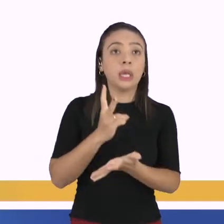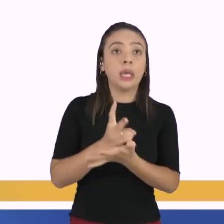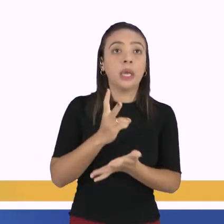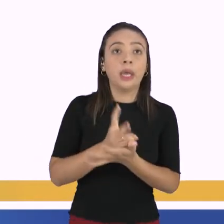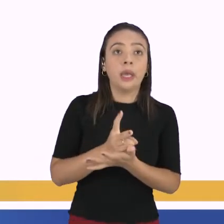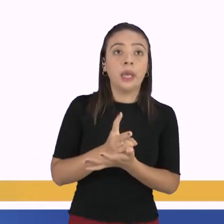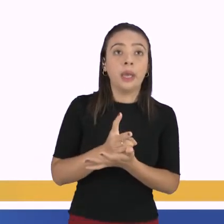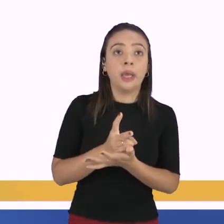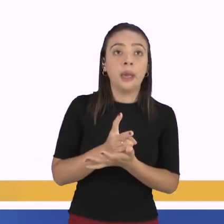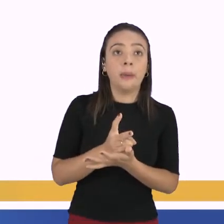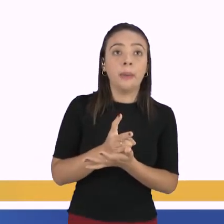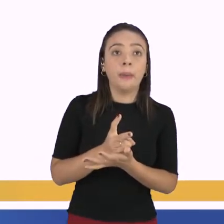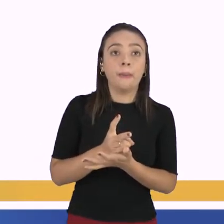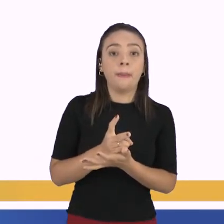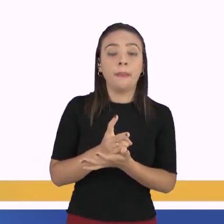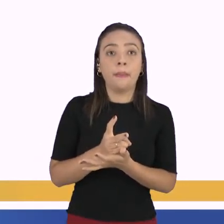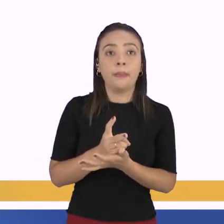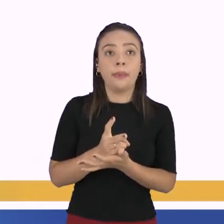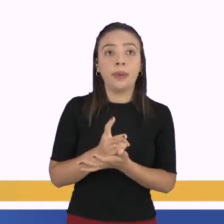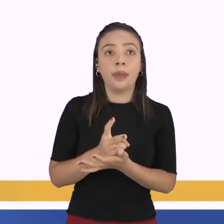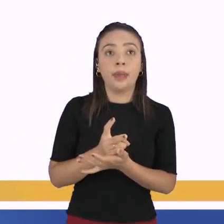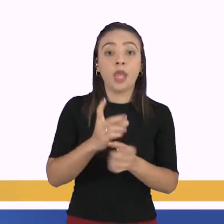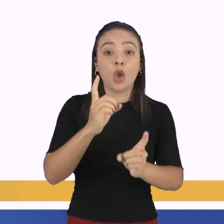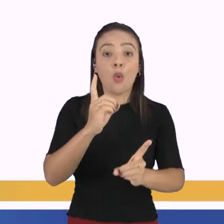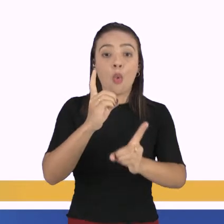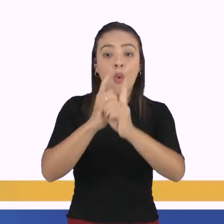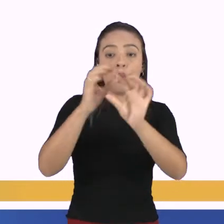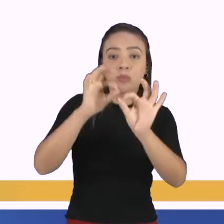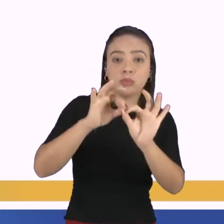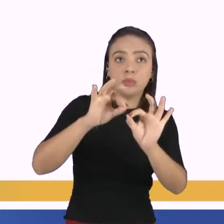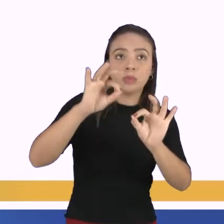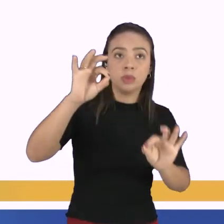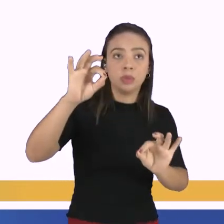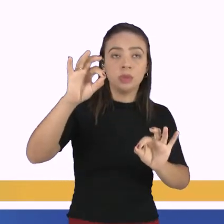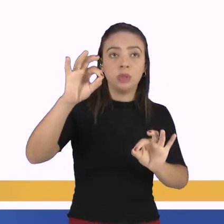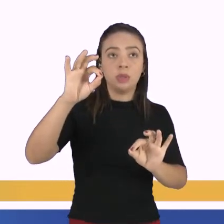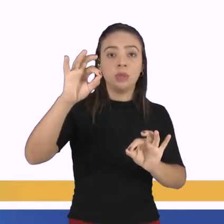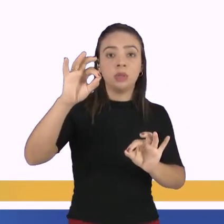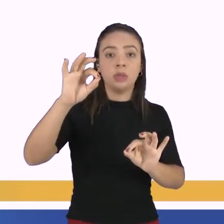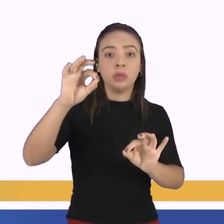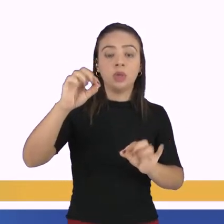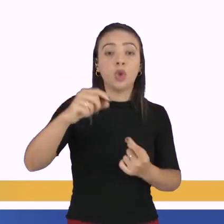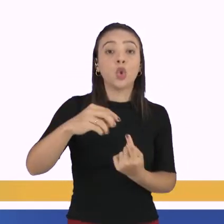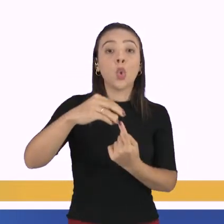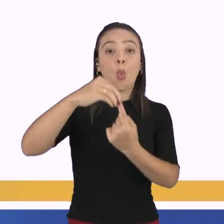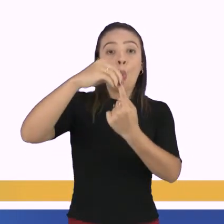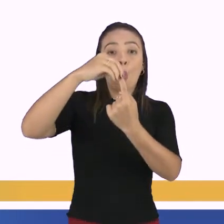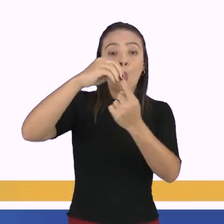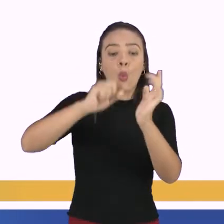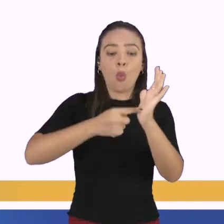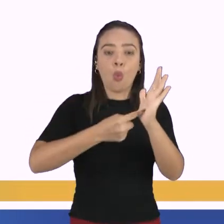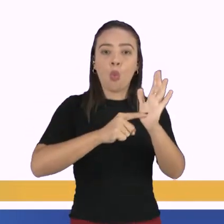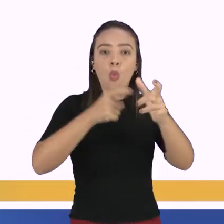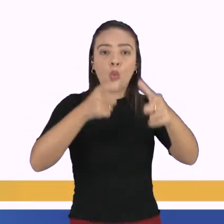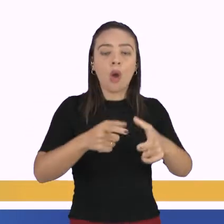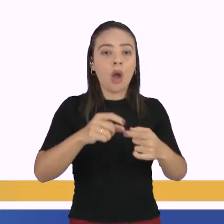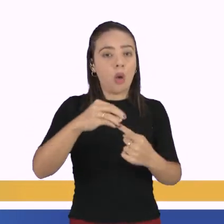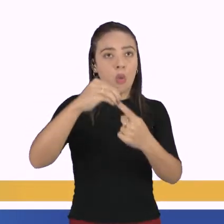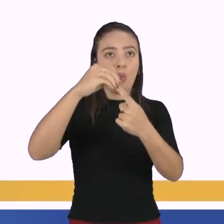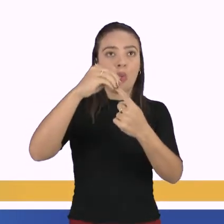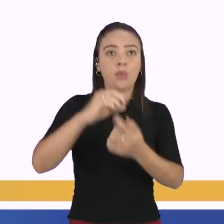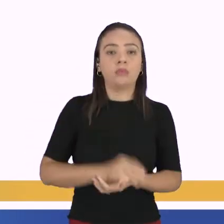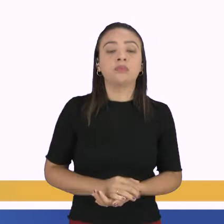vão interceptar a nossa reta, que é o gráfico da função, em um único ponto. Ou seja, em outras